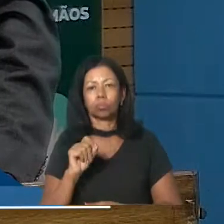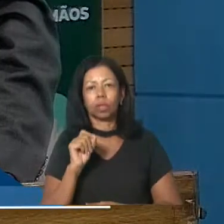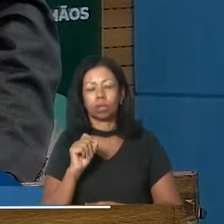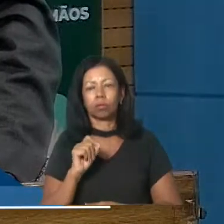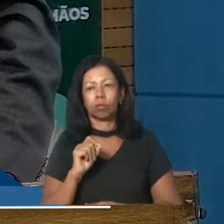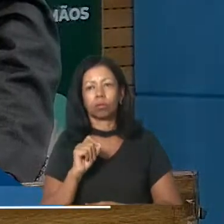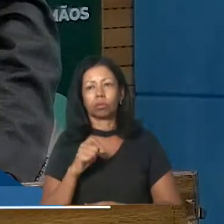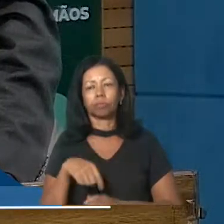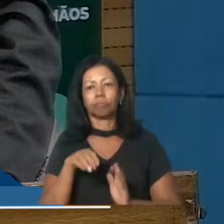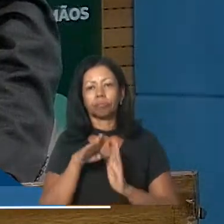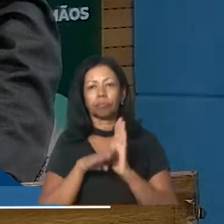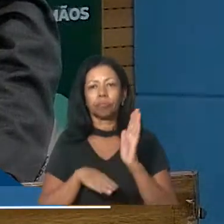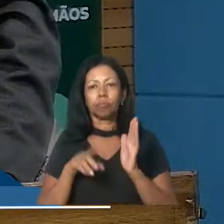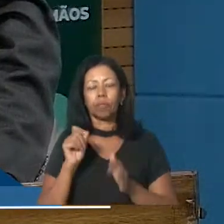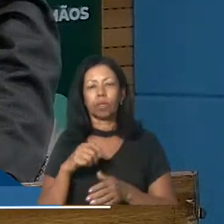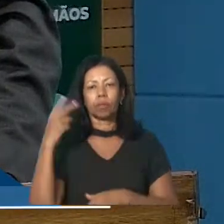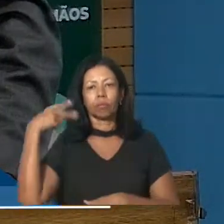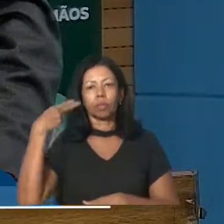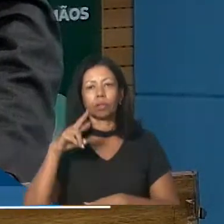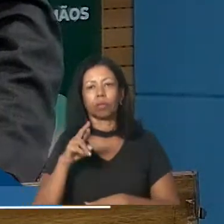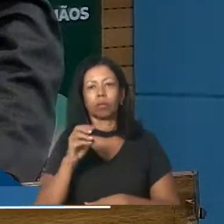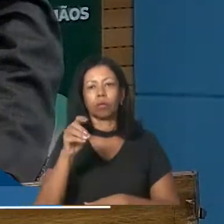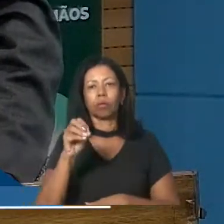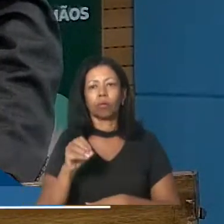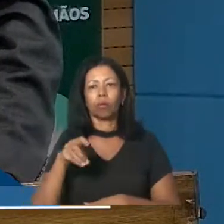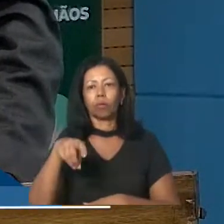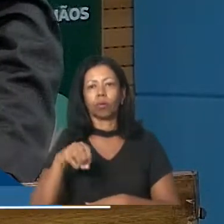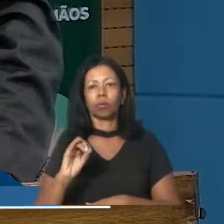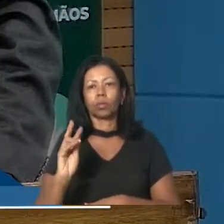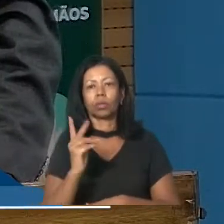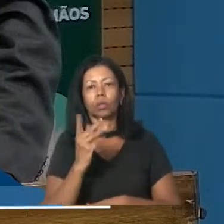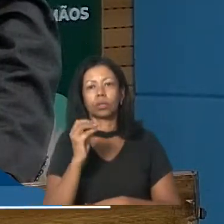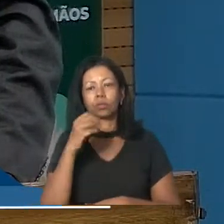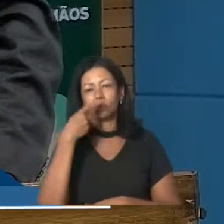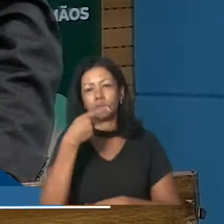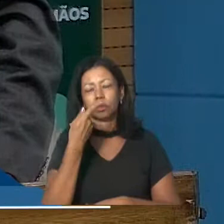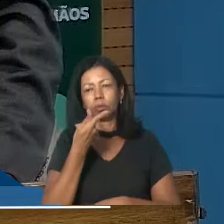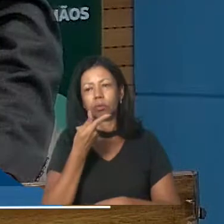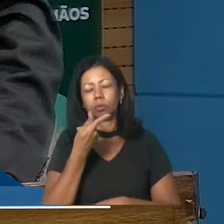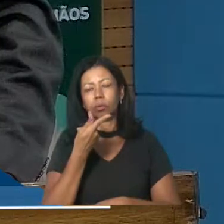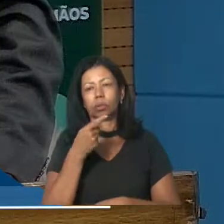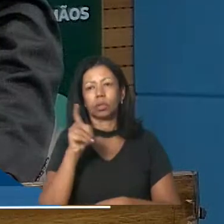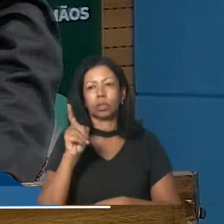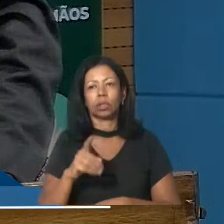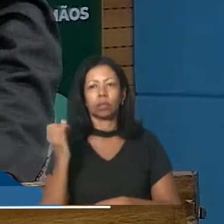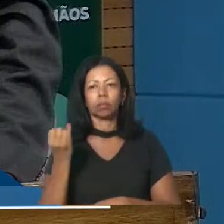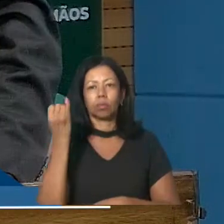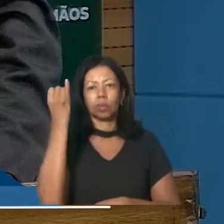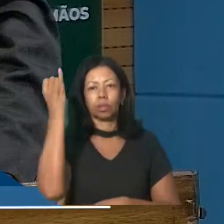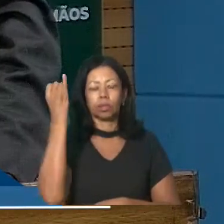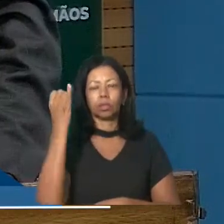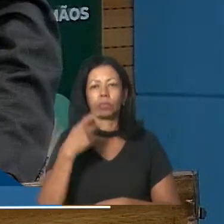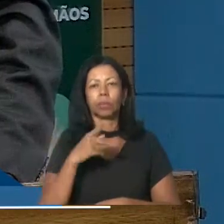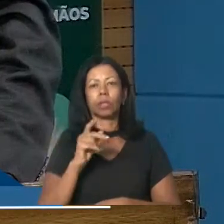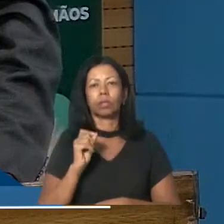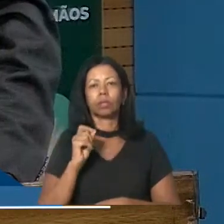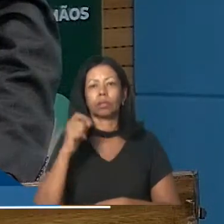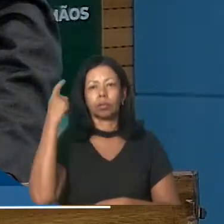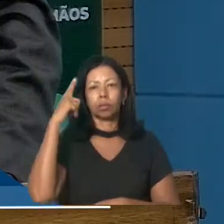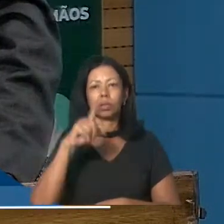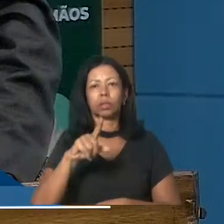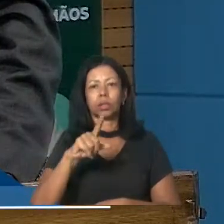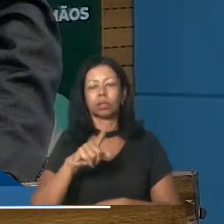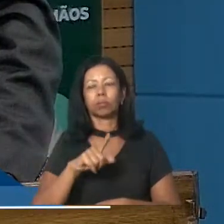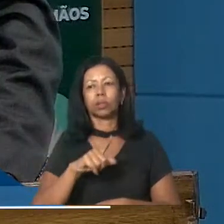nesse programa que o vereador Roxinho colocou vai ser de extrema importância, para que a gente consiga